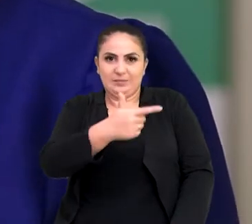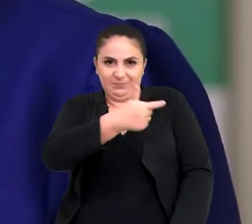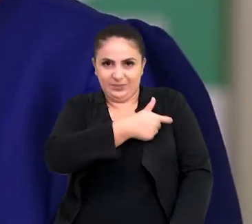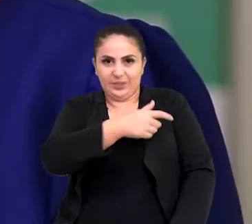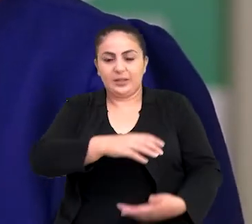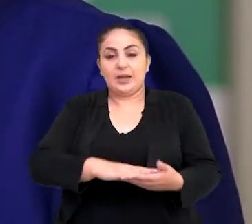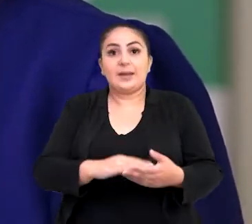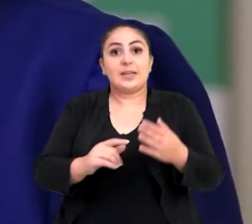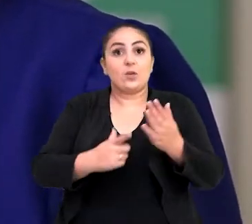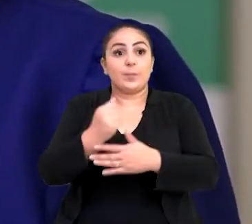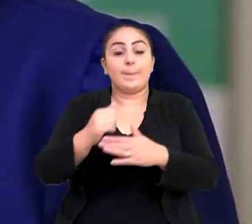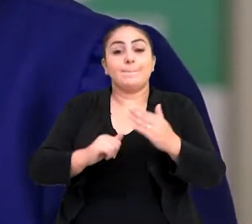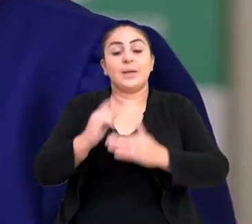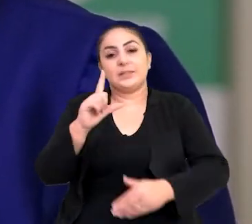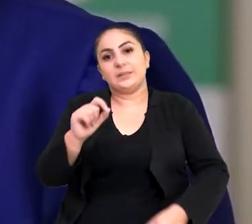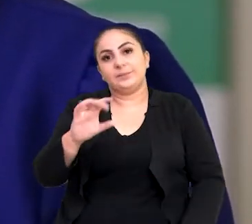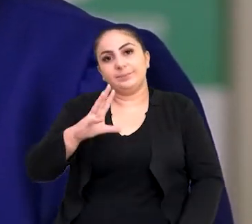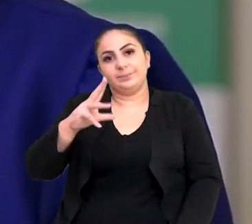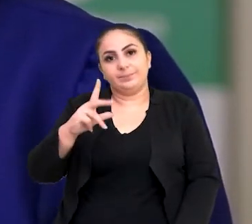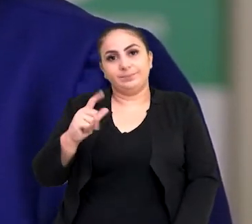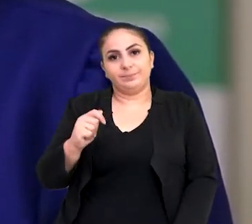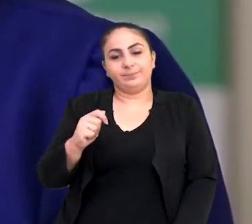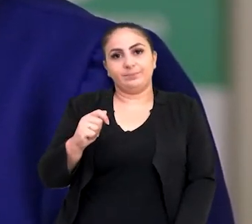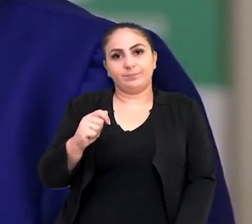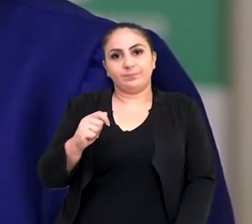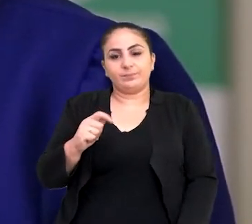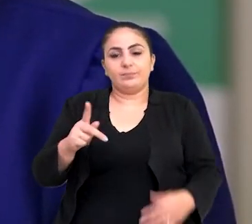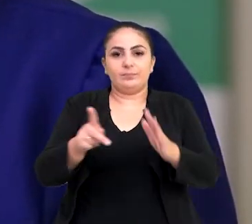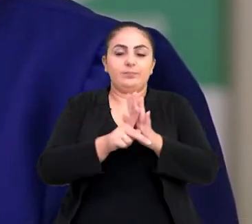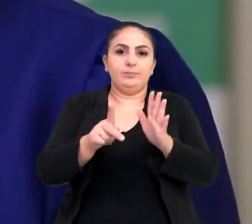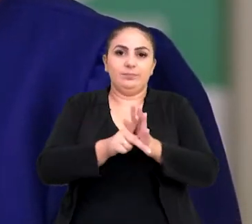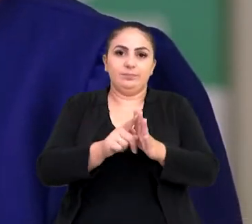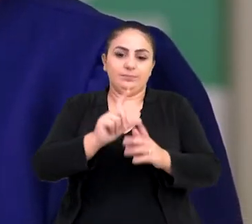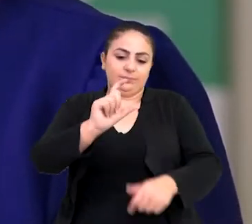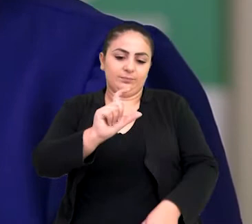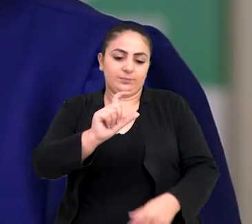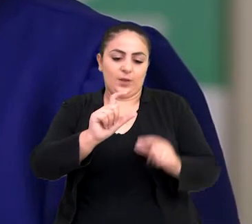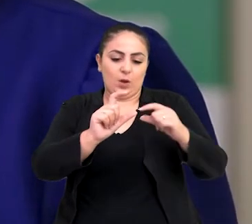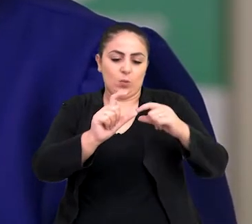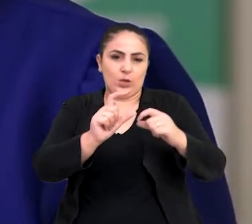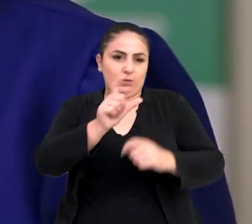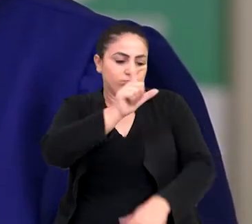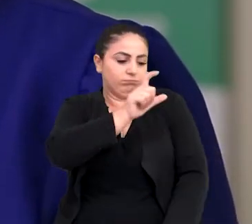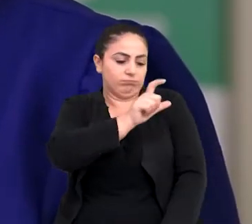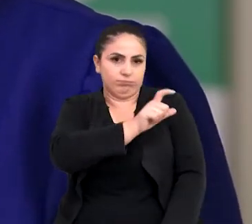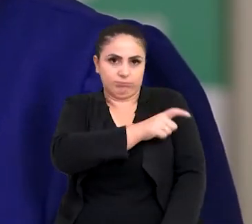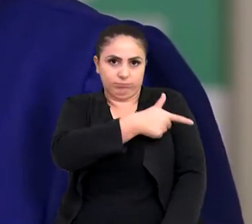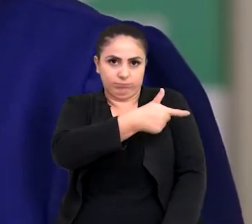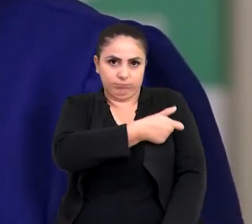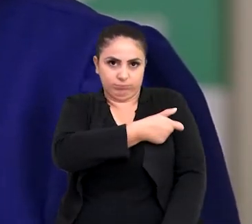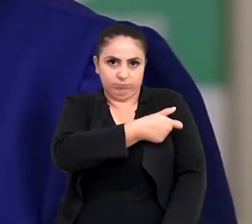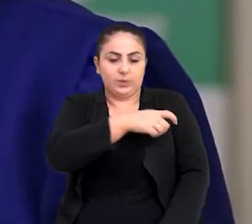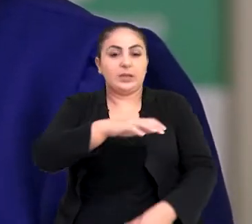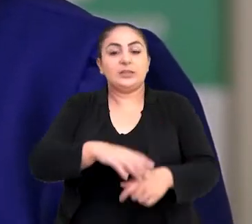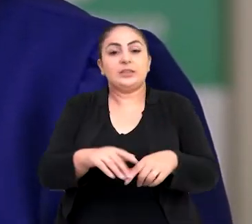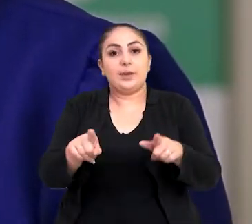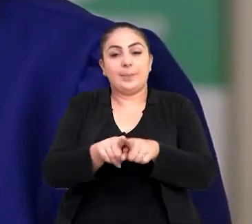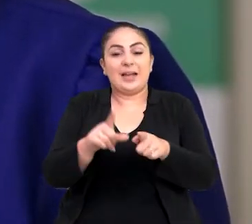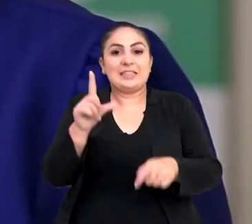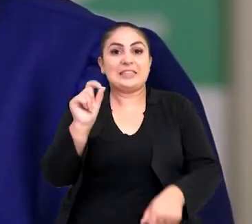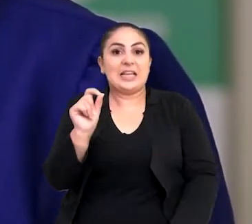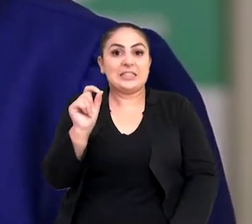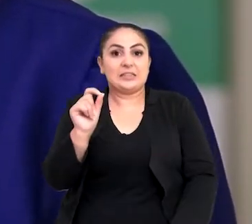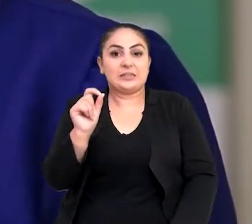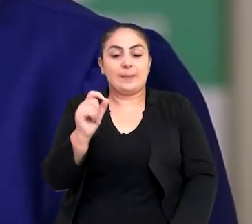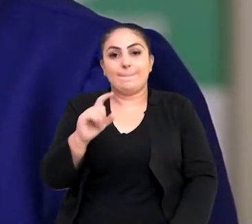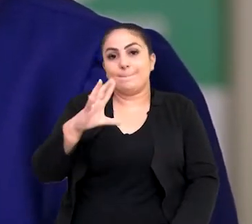e adquirimos mais 10 milhões de seringas agulhadas. Essas 10 milhões, a ata